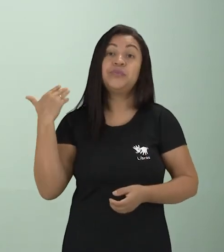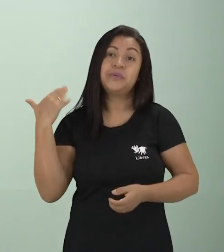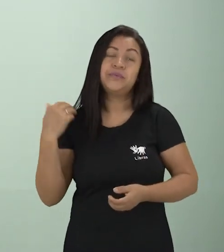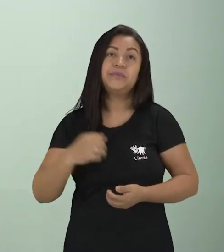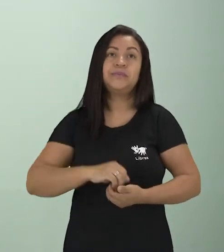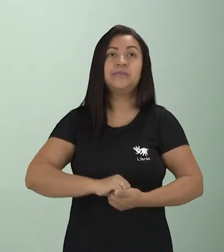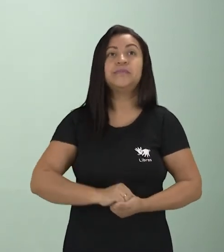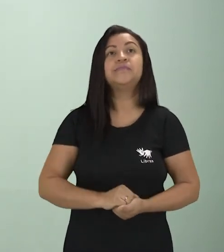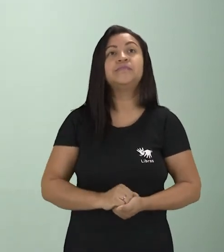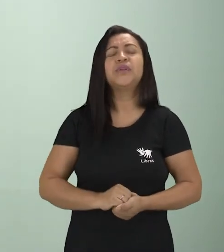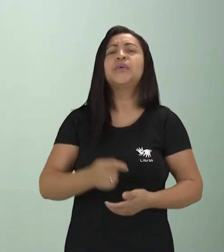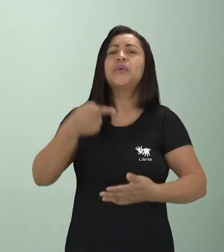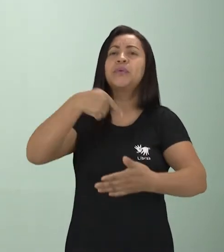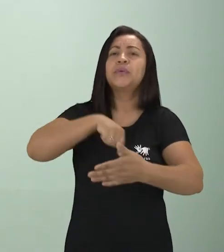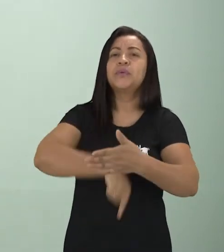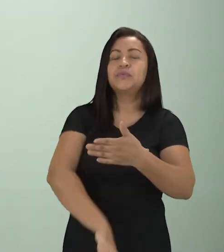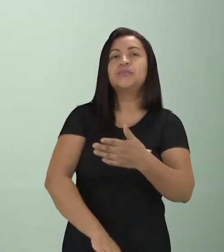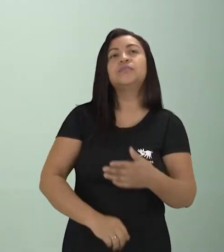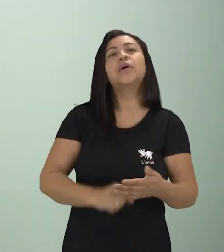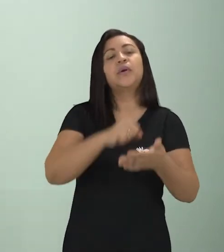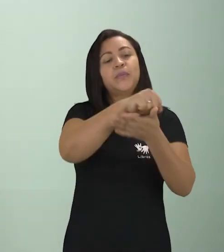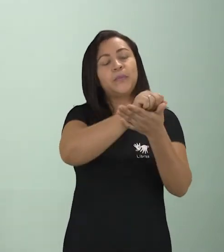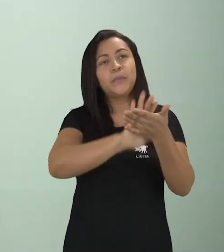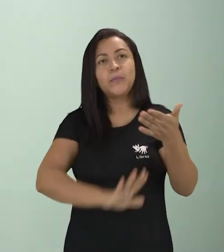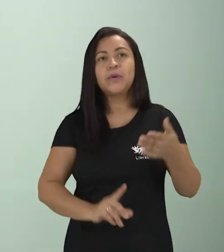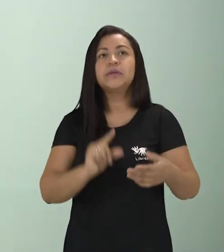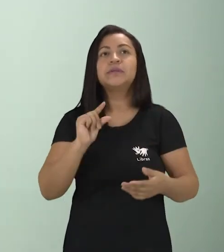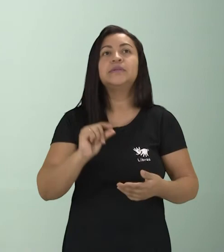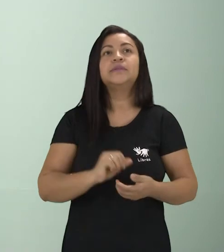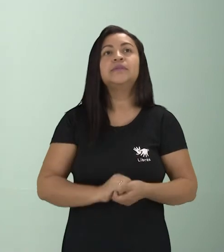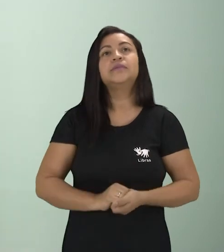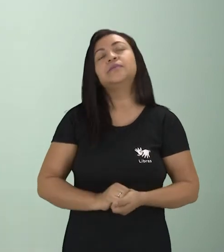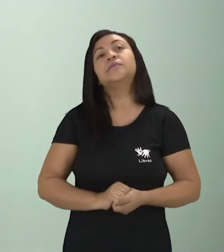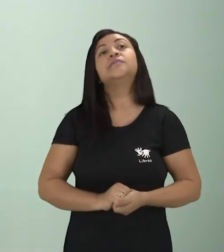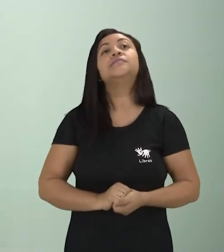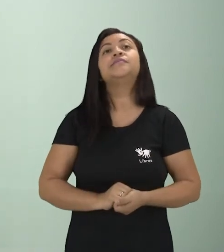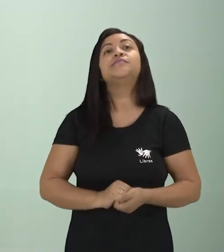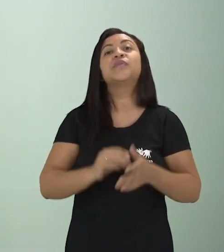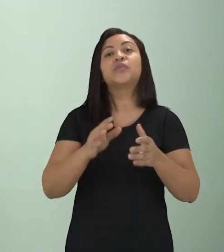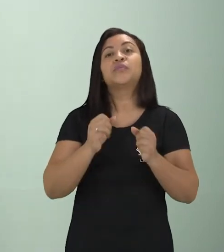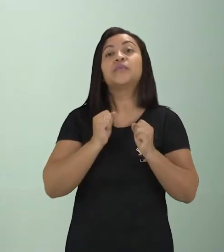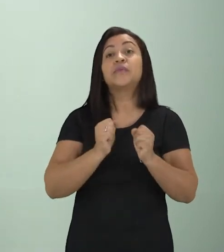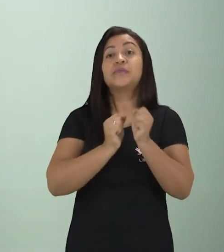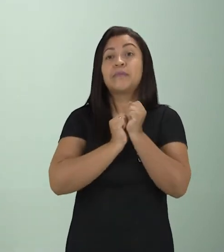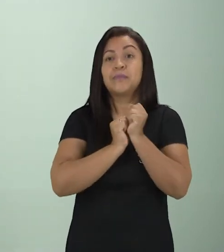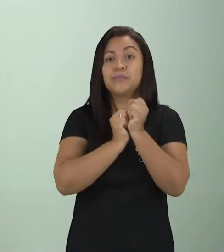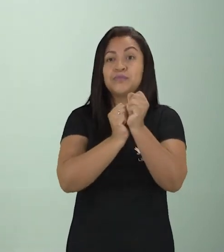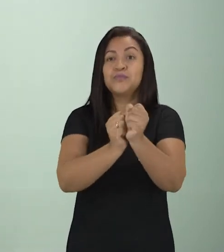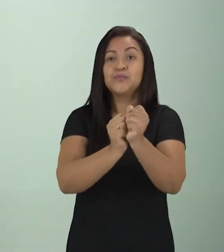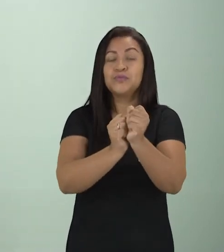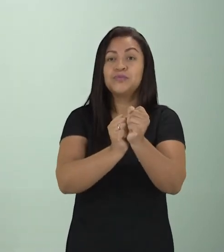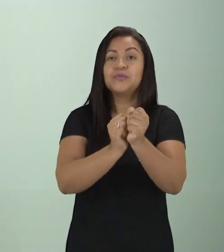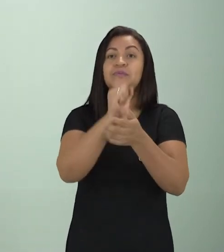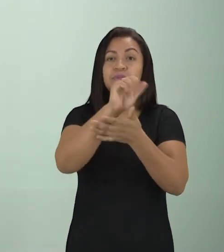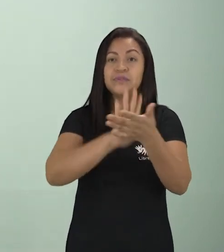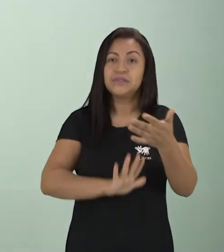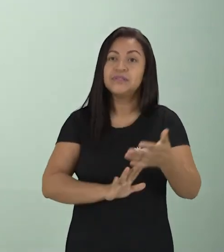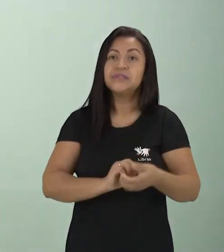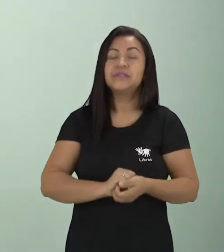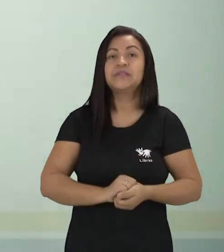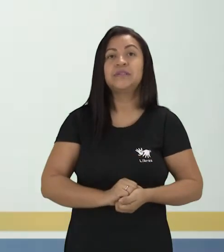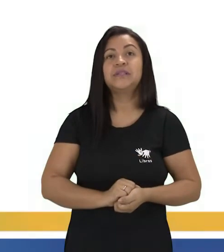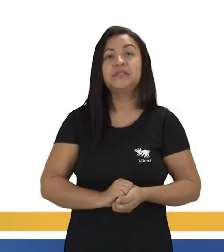Agora, para a gente aprofundar um pouquinho mais, nós vamos passar por alguns exercícios. Espero que vocês possam acompanhar bastante. É bem interessante que